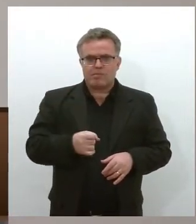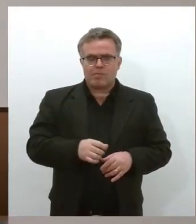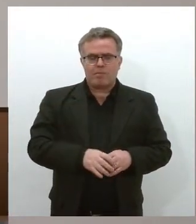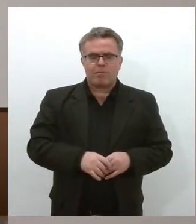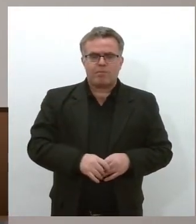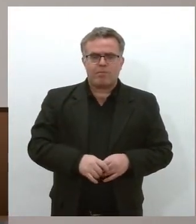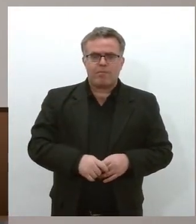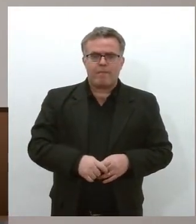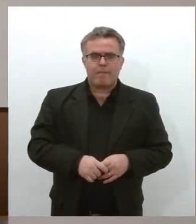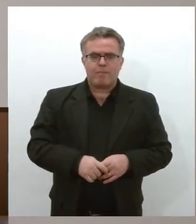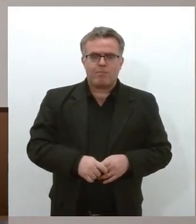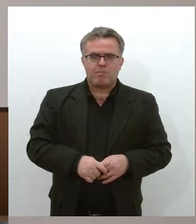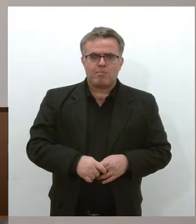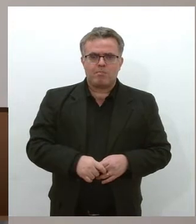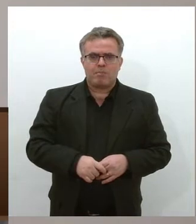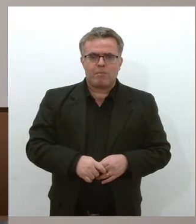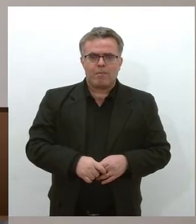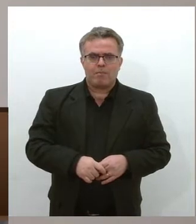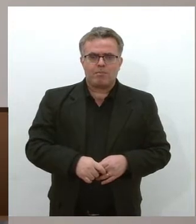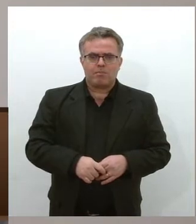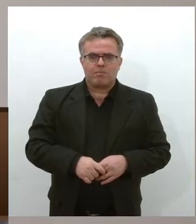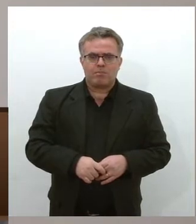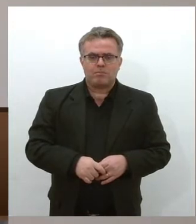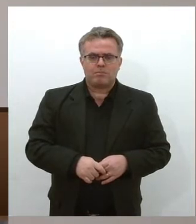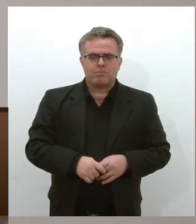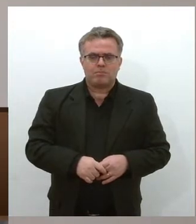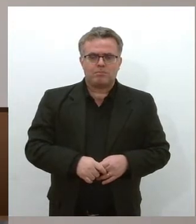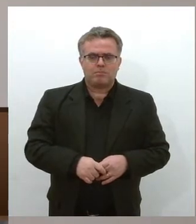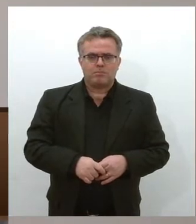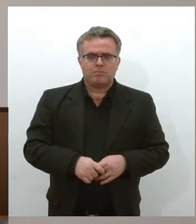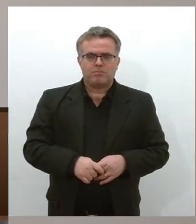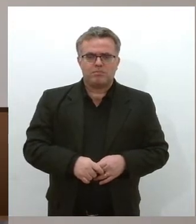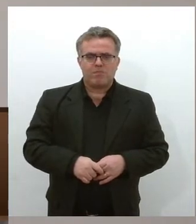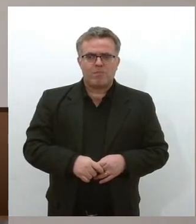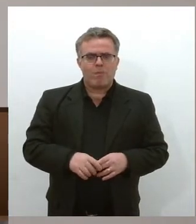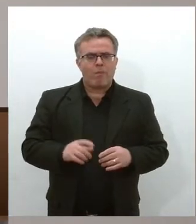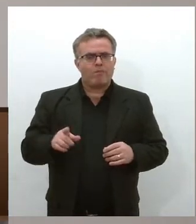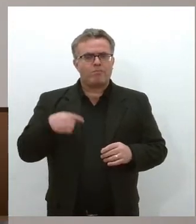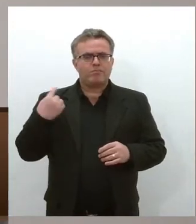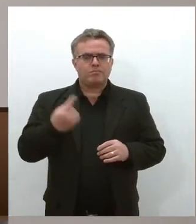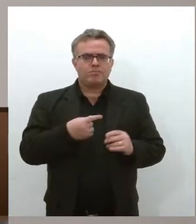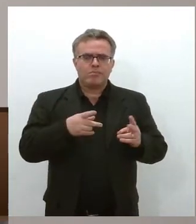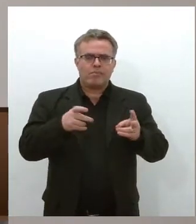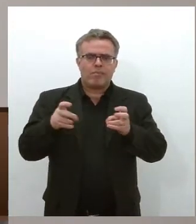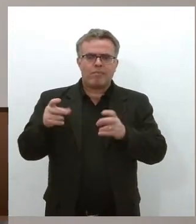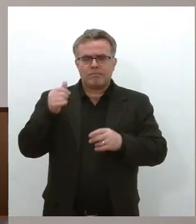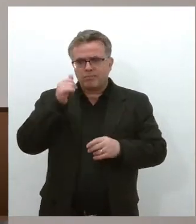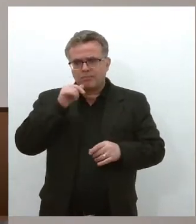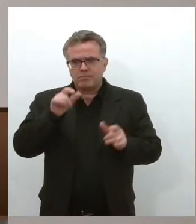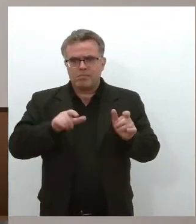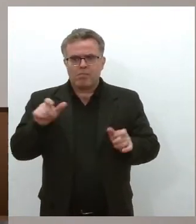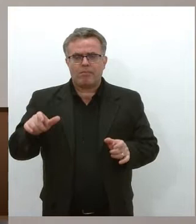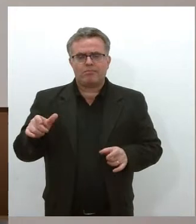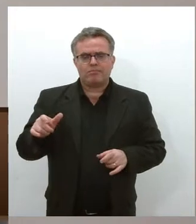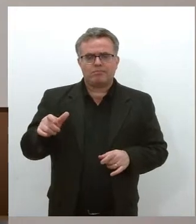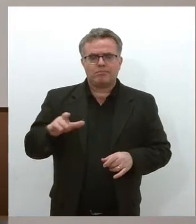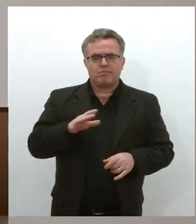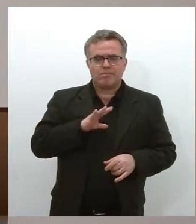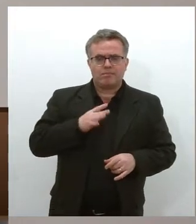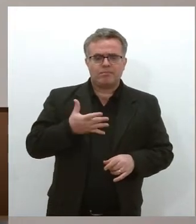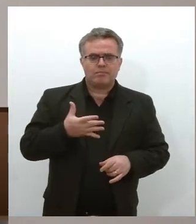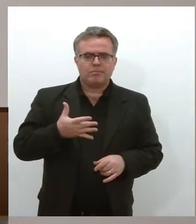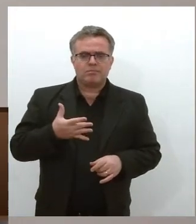dando esses dias, dia após dia, a gente entende que são, sim, mulheres muito vitoriosas, muito corajosas, que